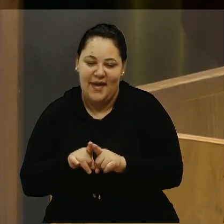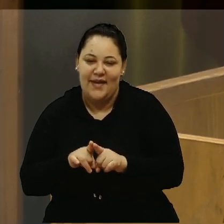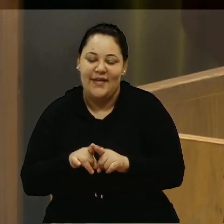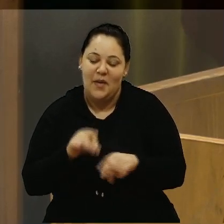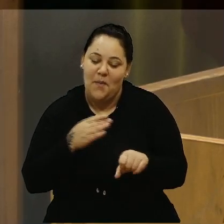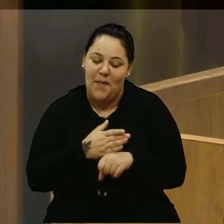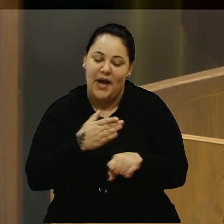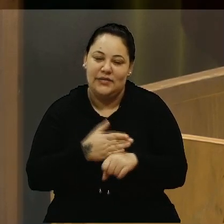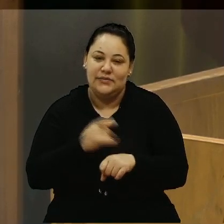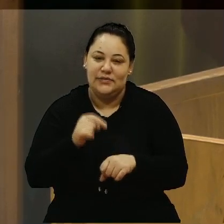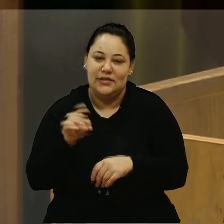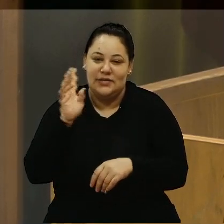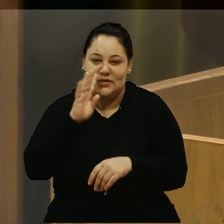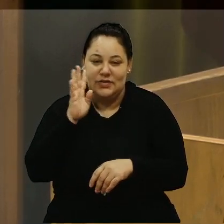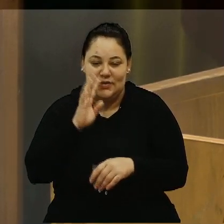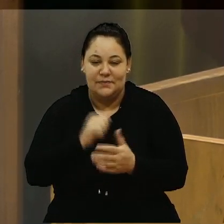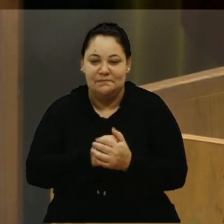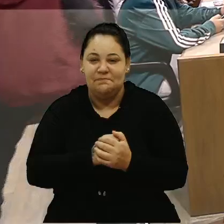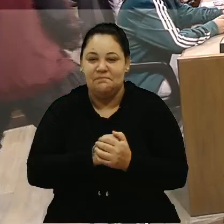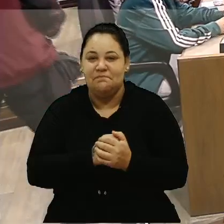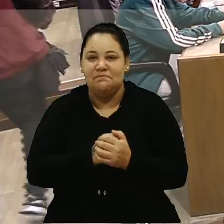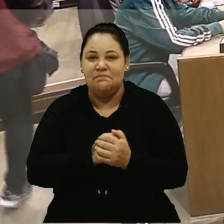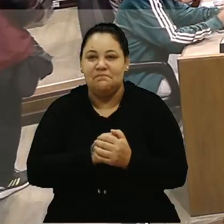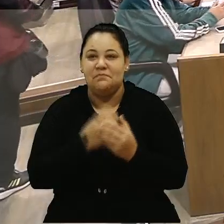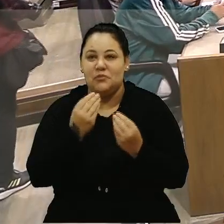dessa grande história. Muito obrigado.